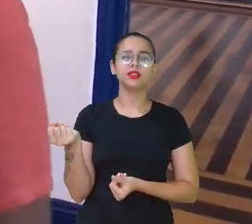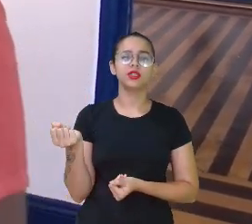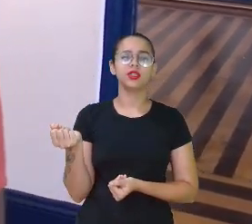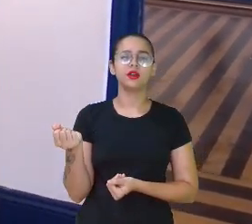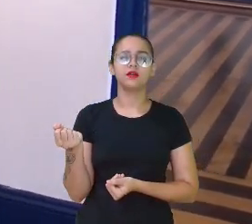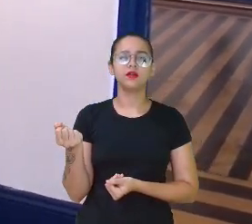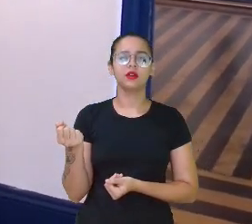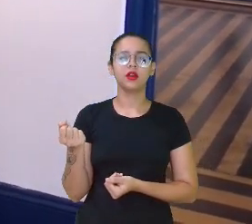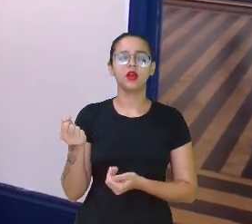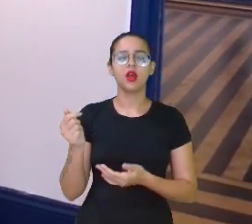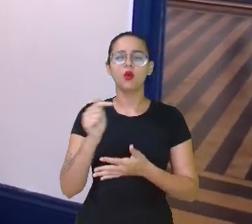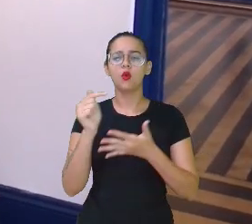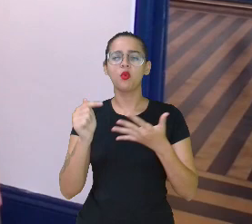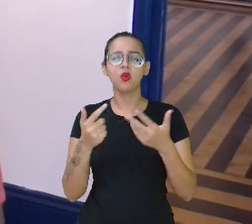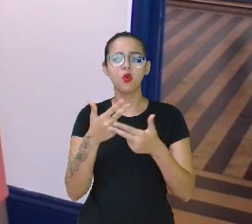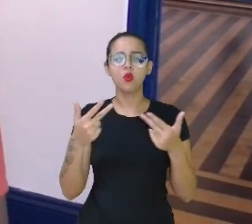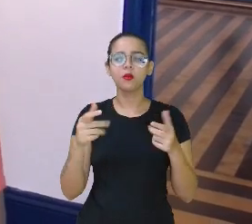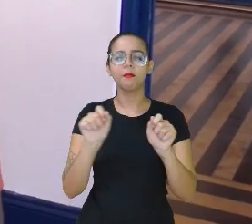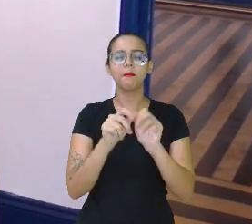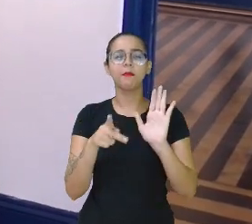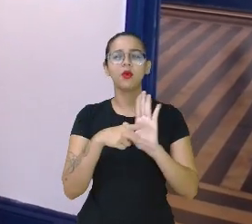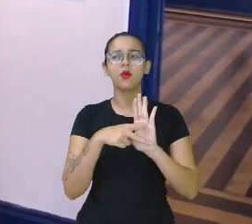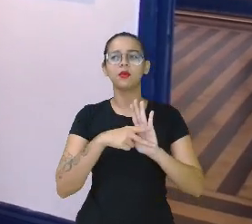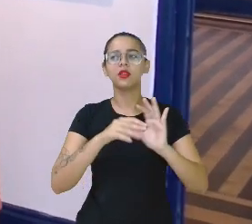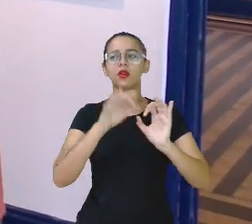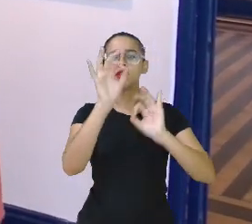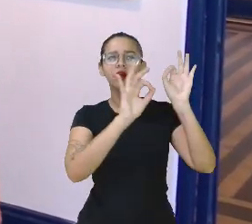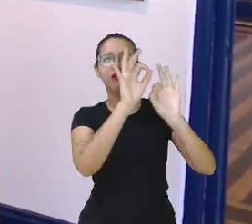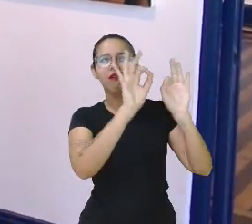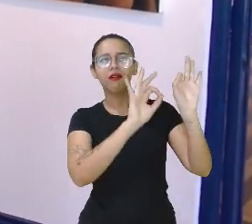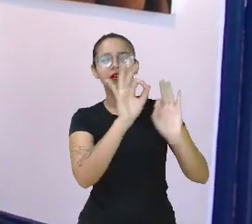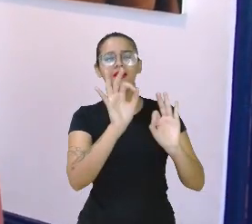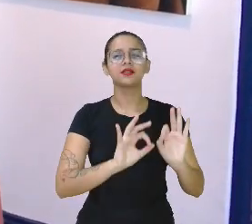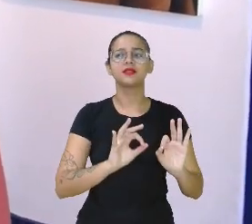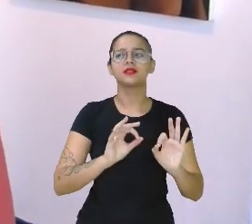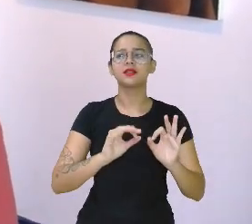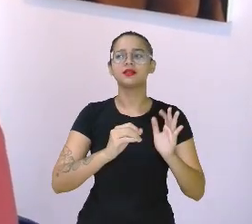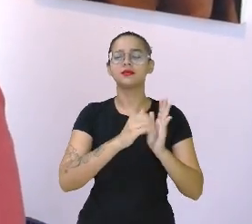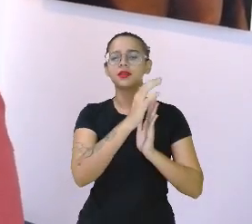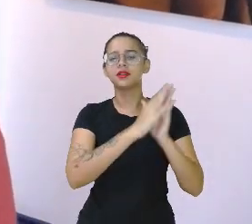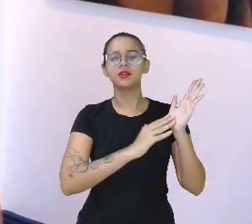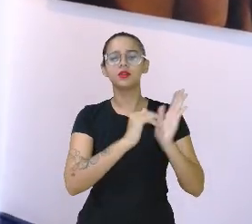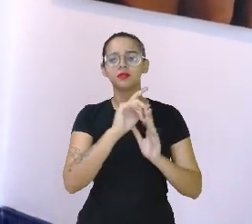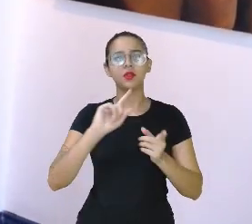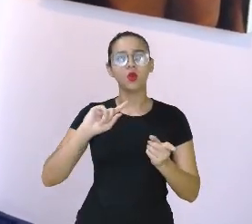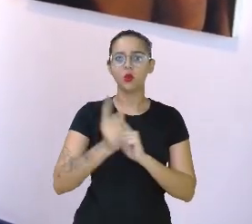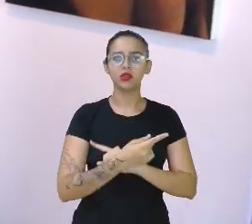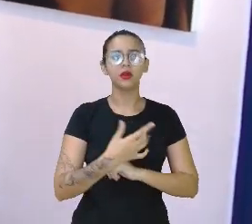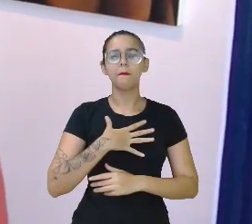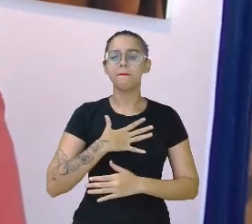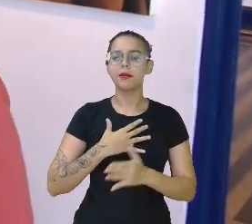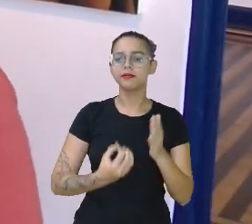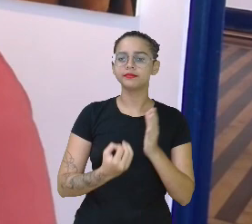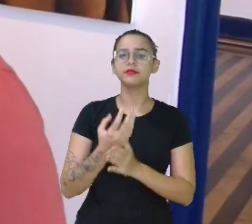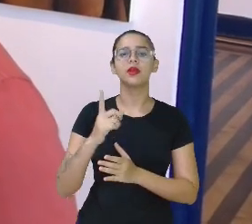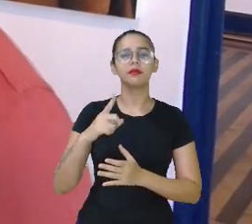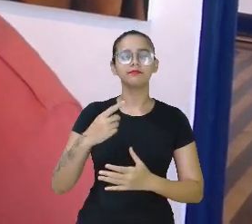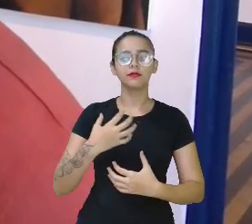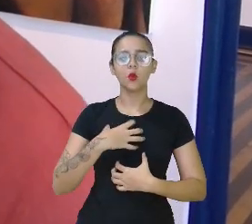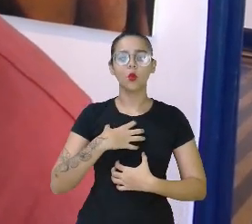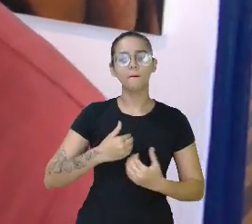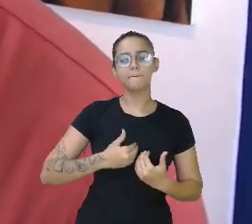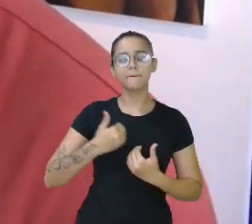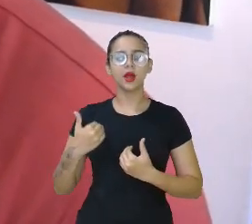aqueles elementos de decoração. Eu não considero minha obra só um elemento de decoração, muito pelo contrário, minha obra é uma extensão de mim, é um